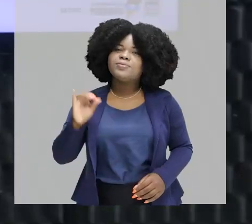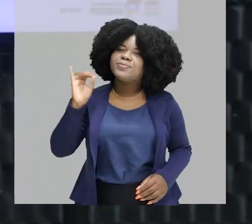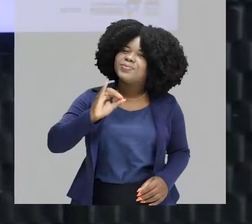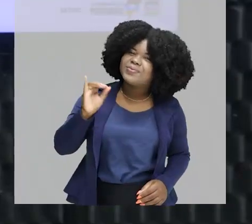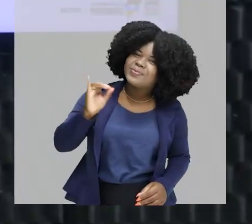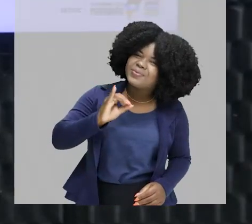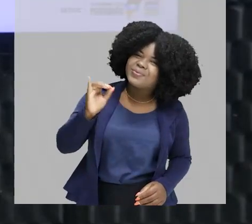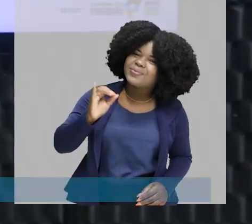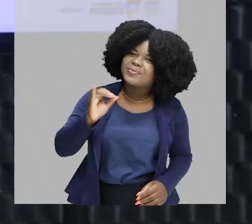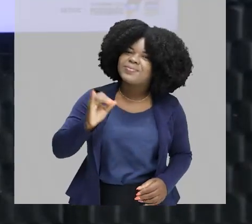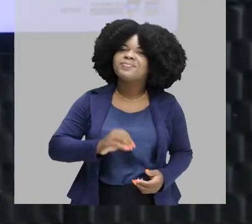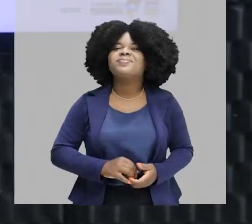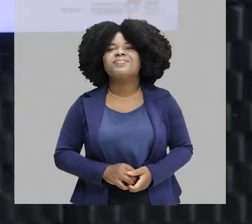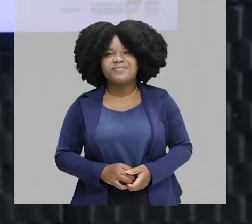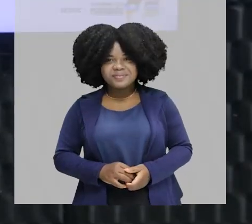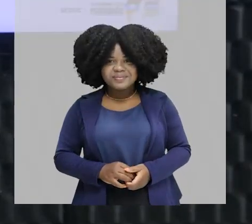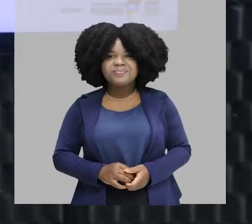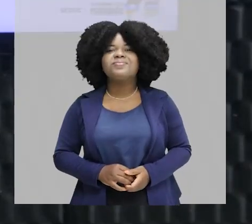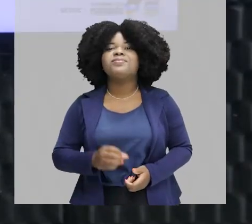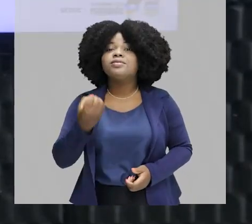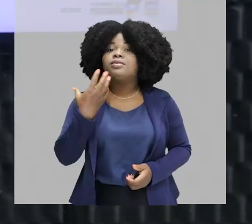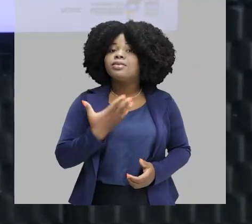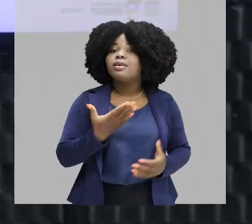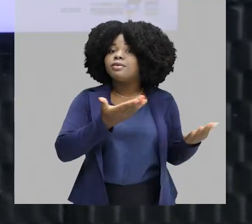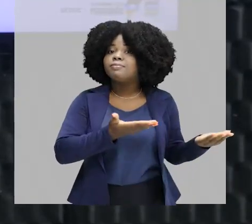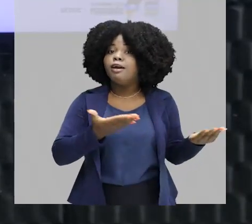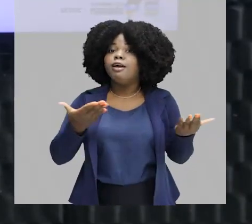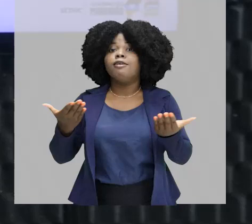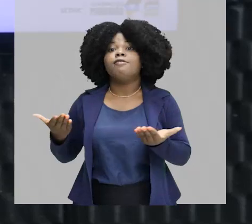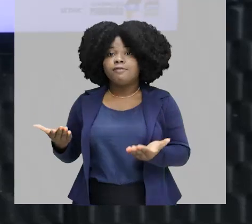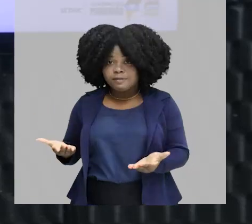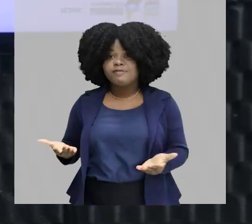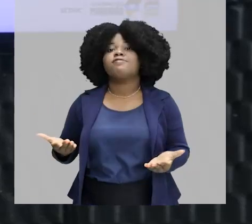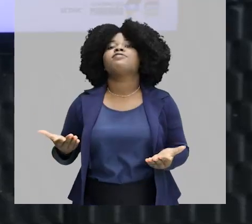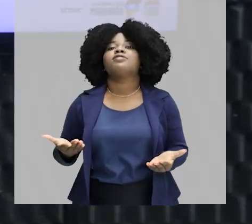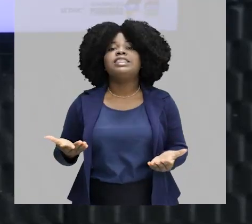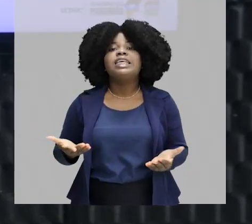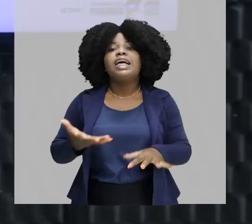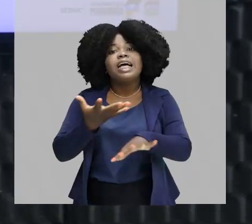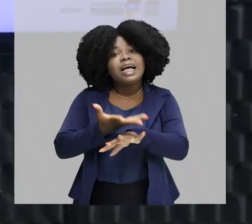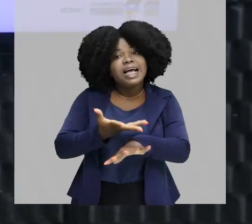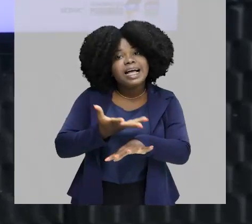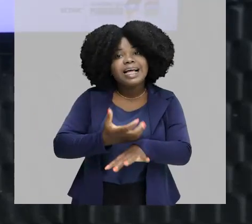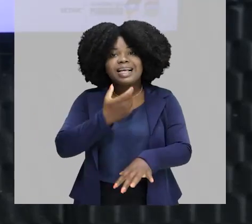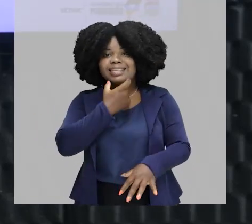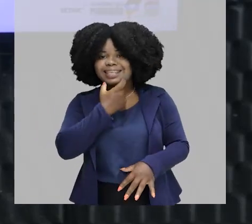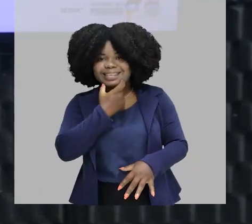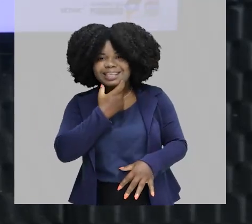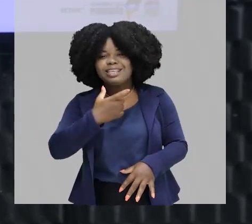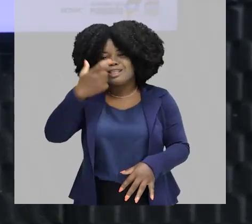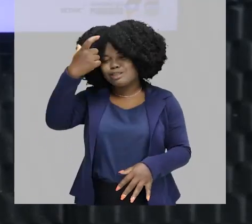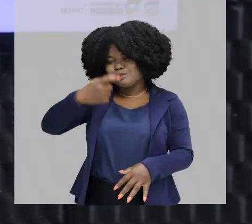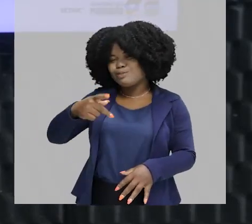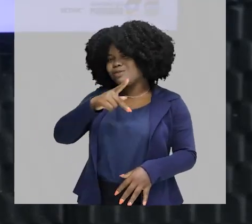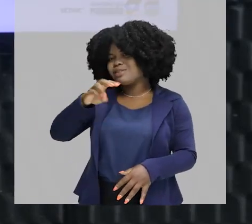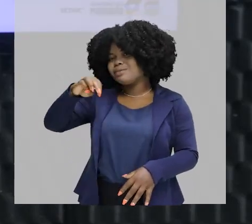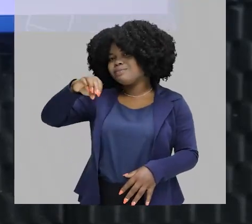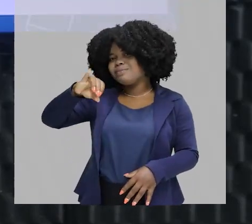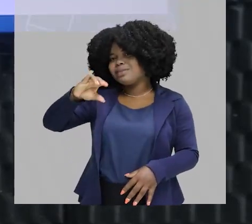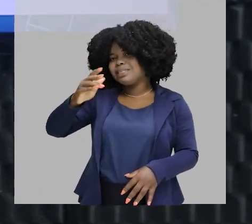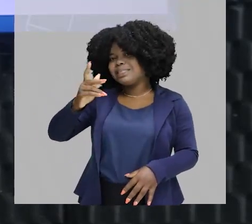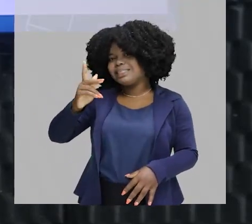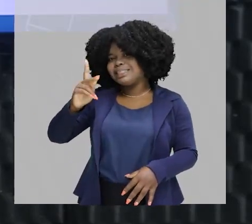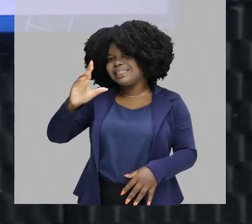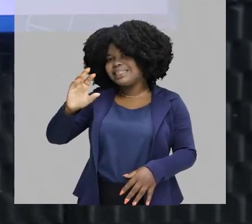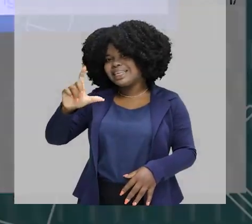Hello everybody, welcome to our English class. I'm teacher Michelle. Olá pessoal, sejam bem-vindos a mais uma aula de inglês. Eu sou a professora Michelle.